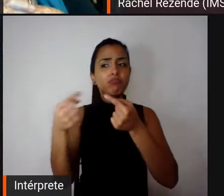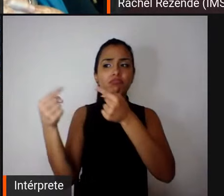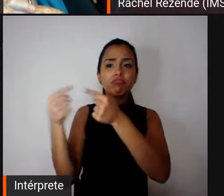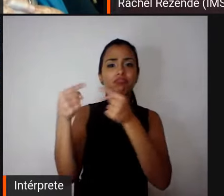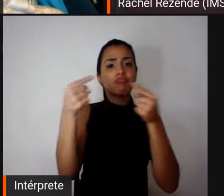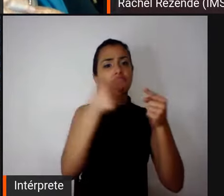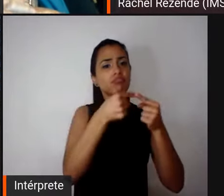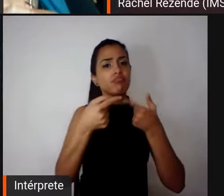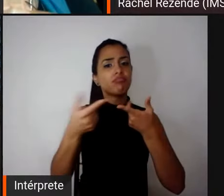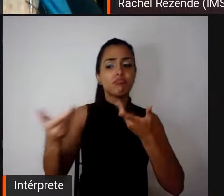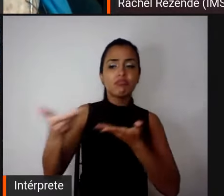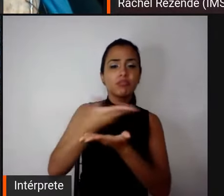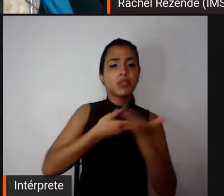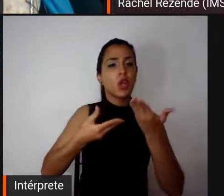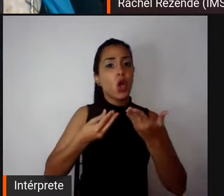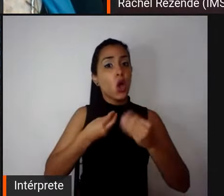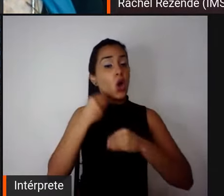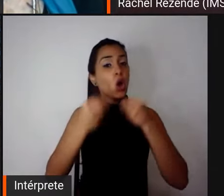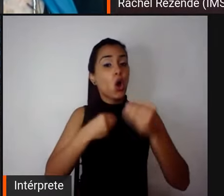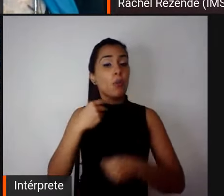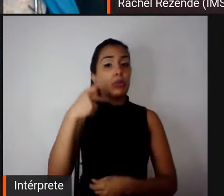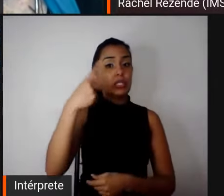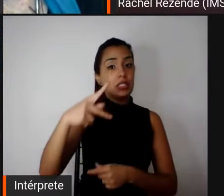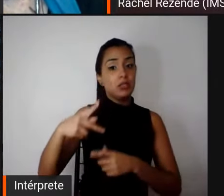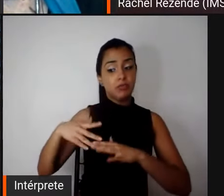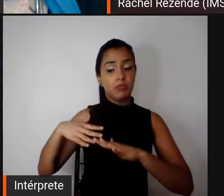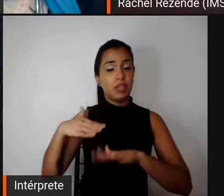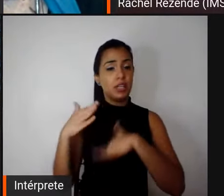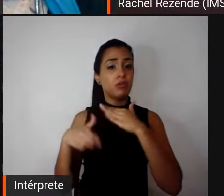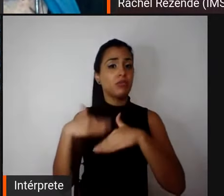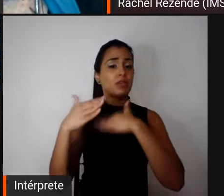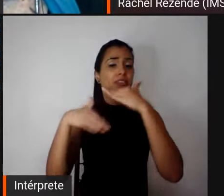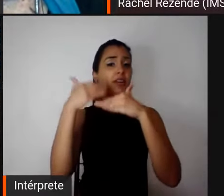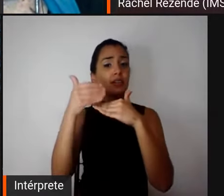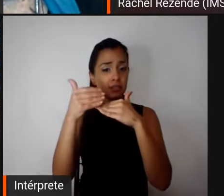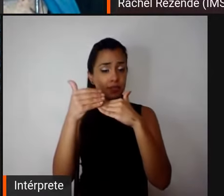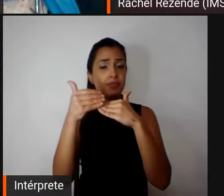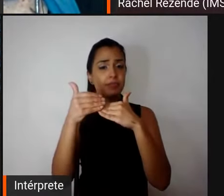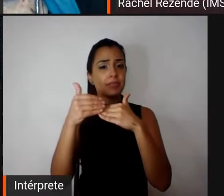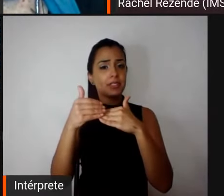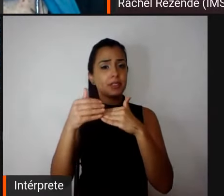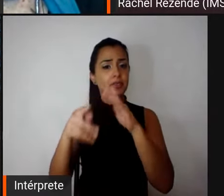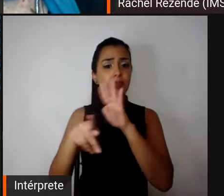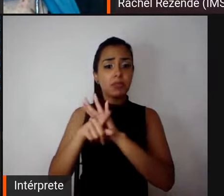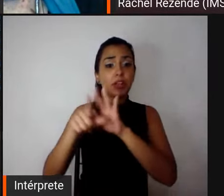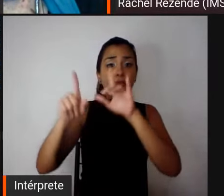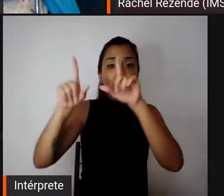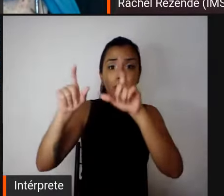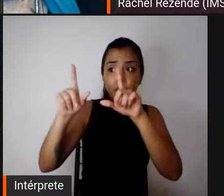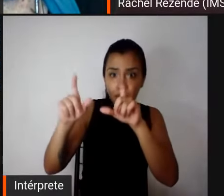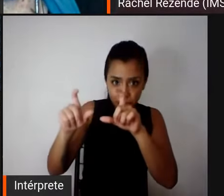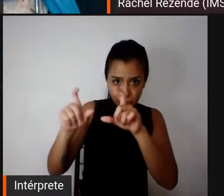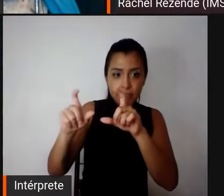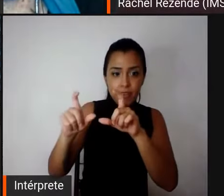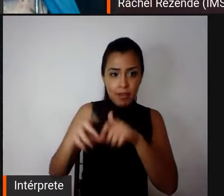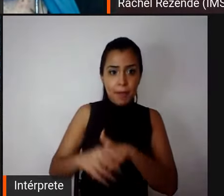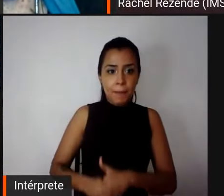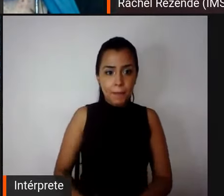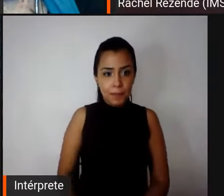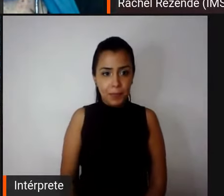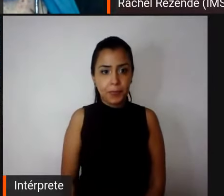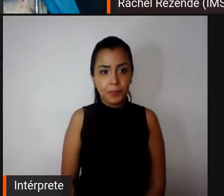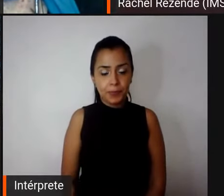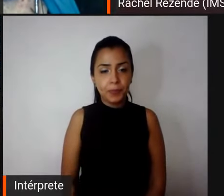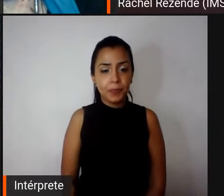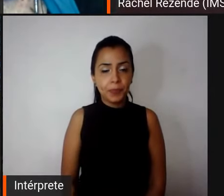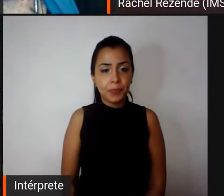né, com o início da sua fotografia, e particularmente com uma série marcante, fenomenal,